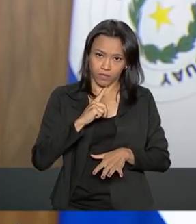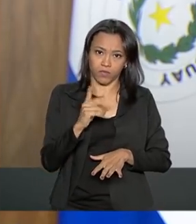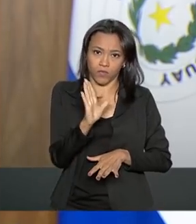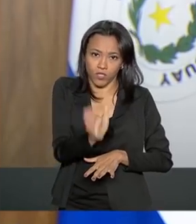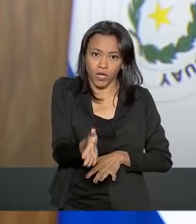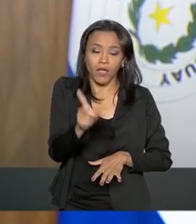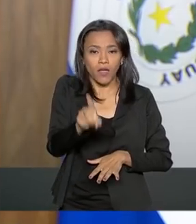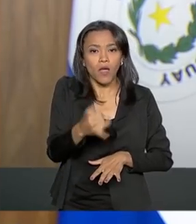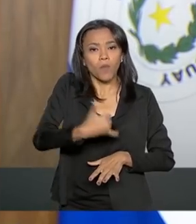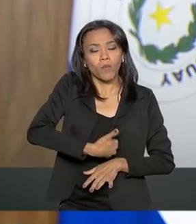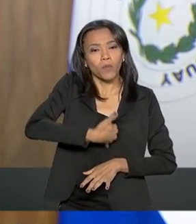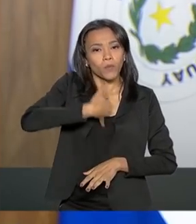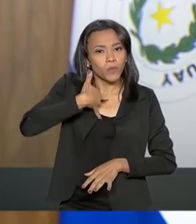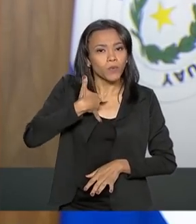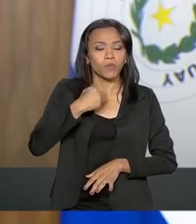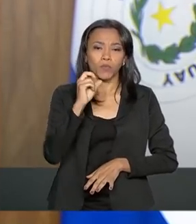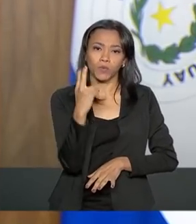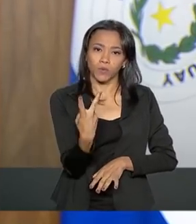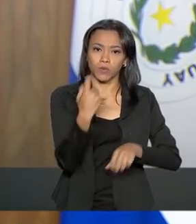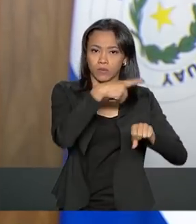Um orgulho para os nossos povos.